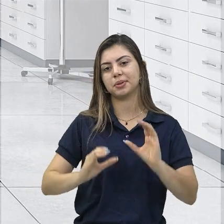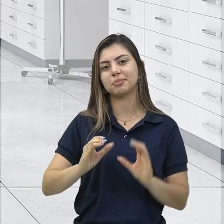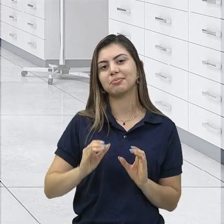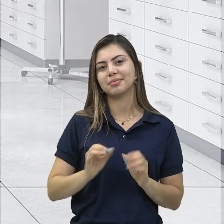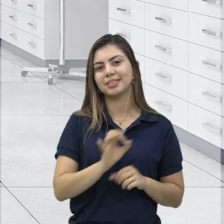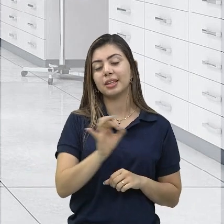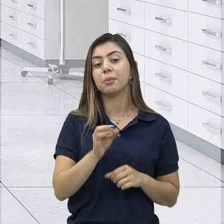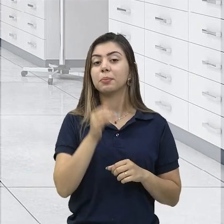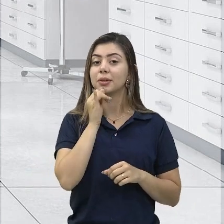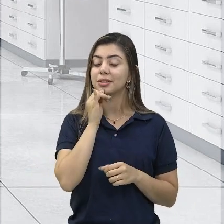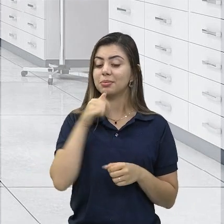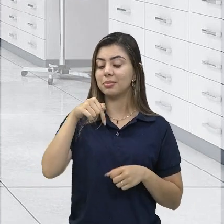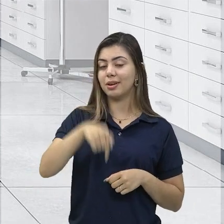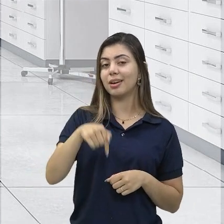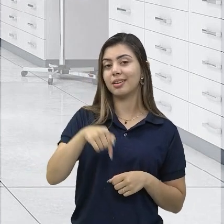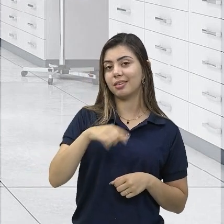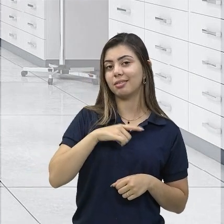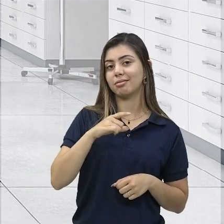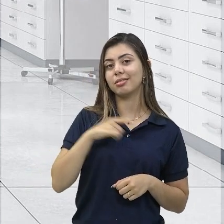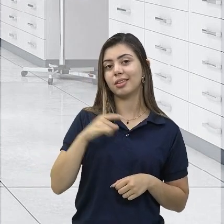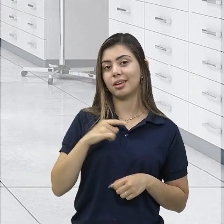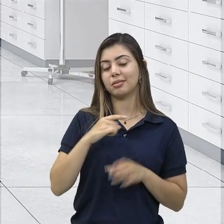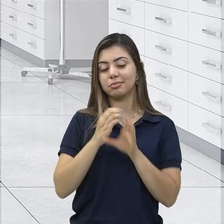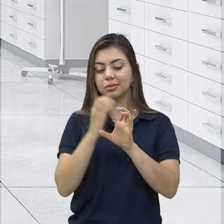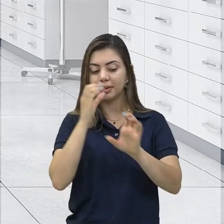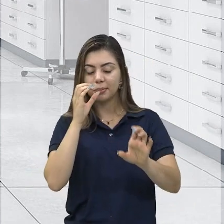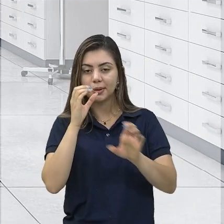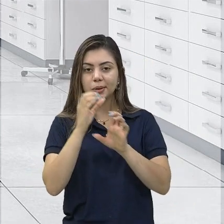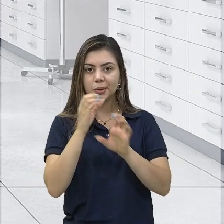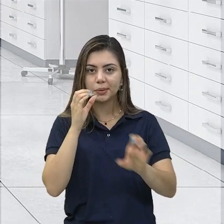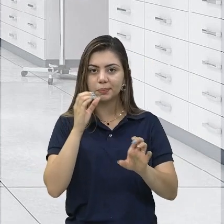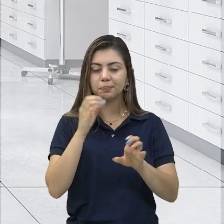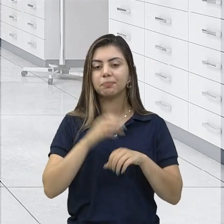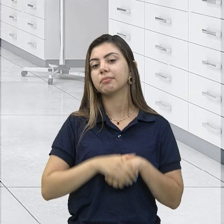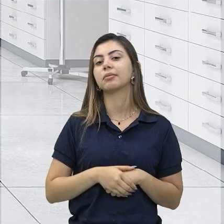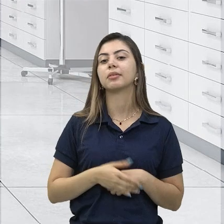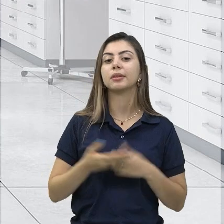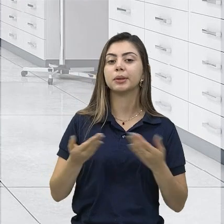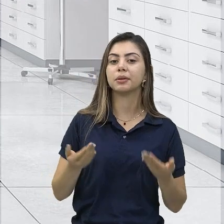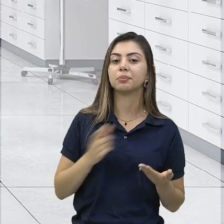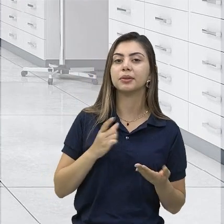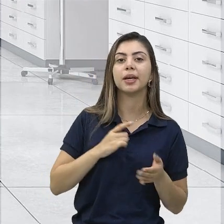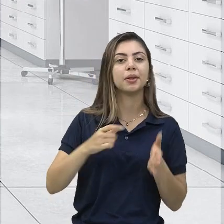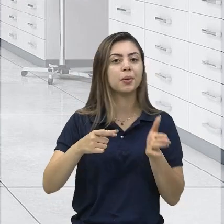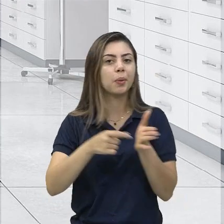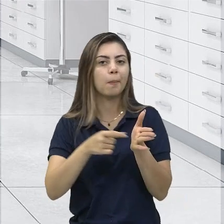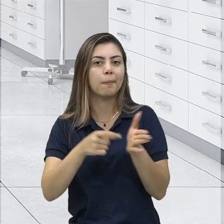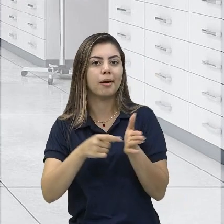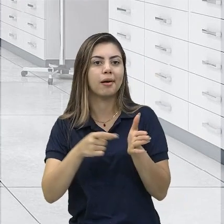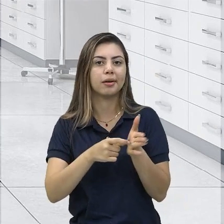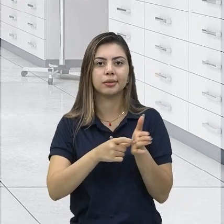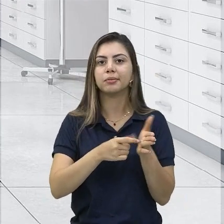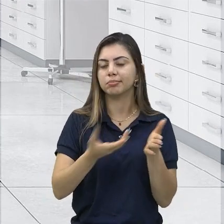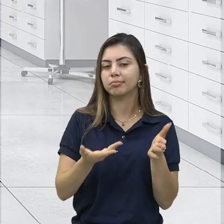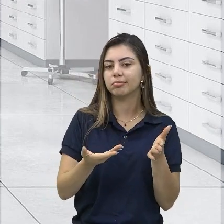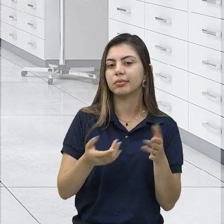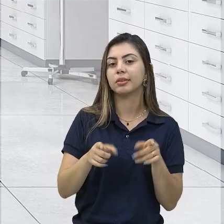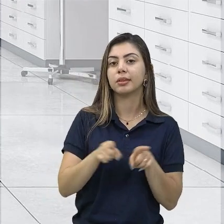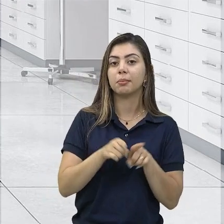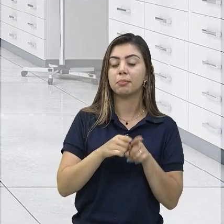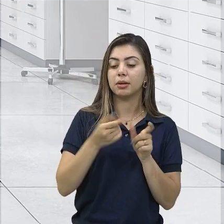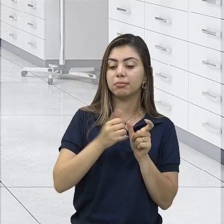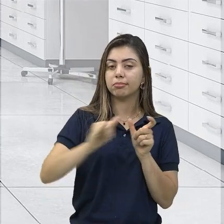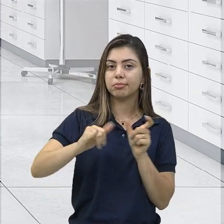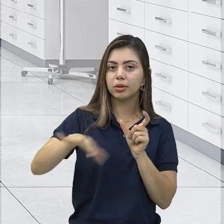percebe neste laboratório. Aí aparece o quê? Não estamos vendo, mas tem tomadas, tem os